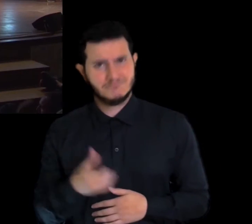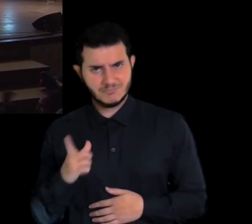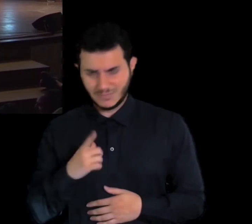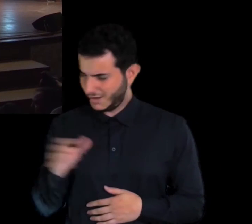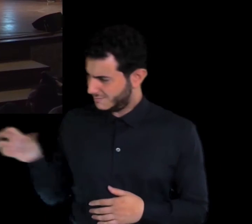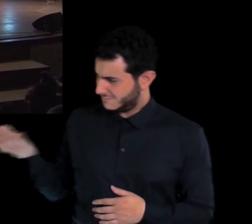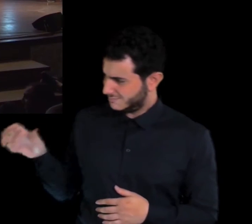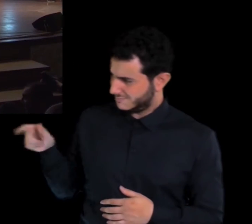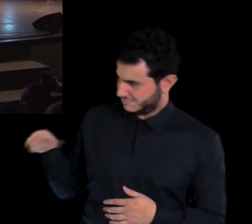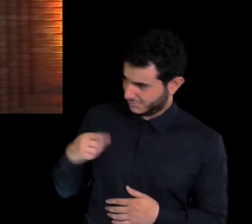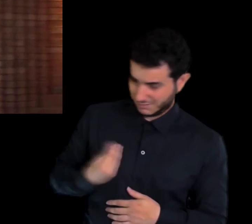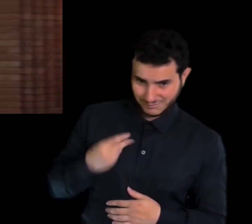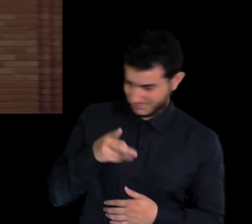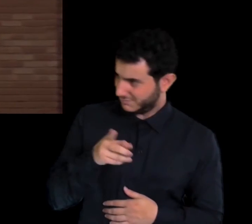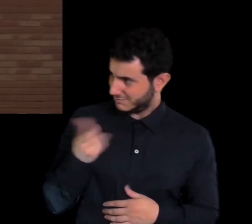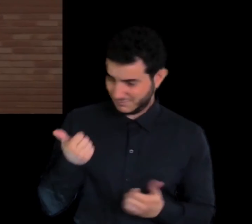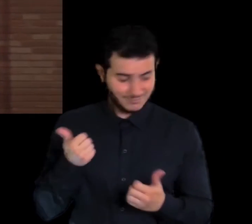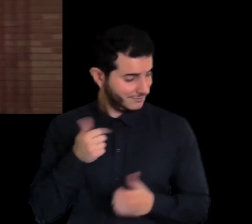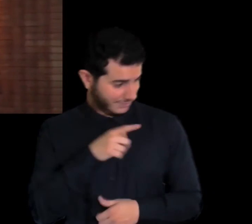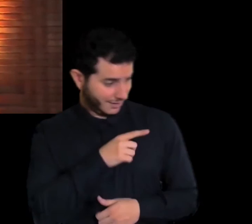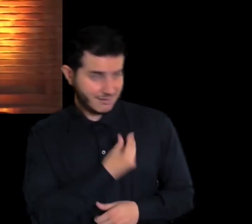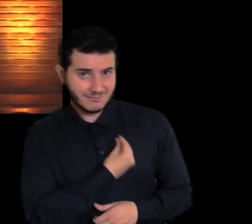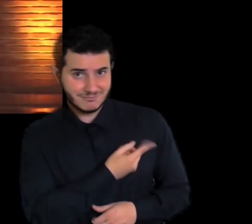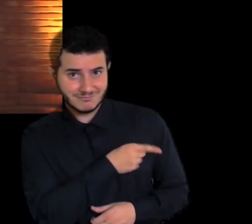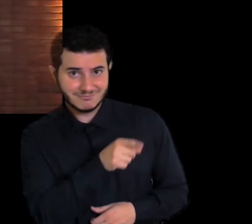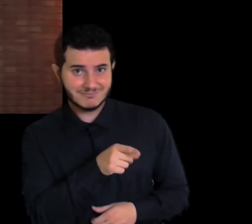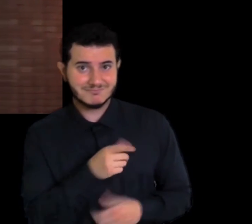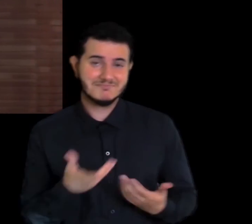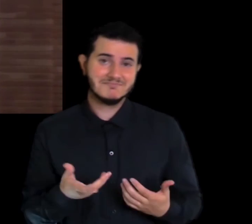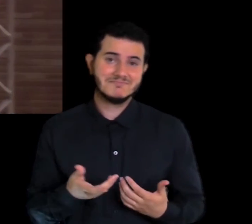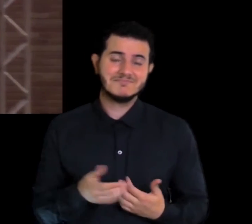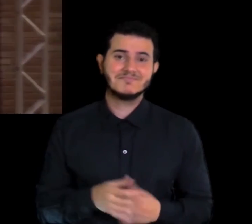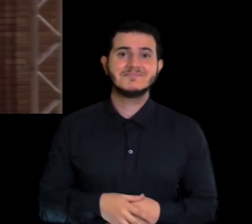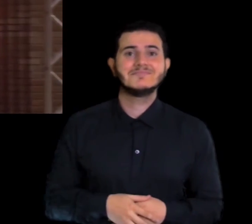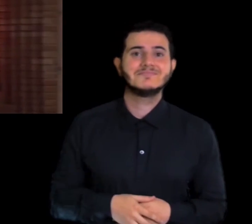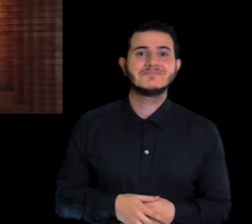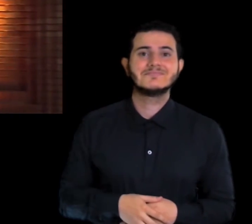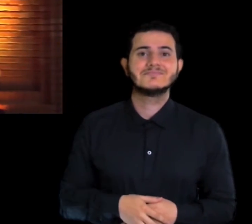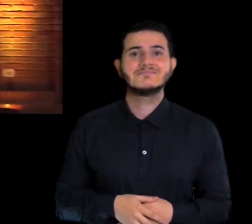Você está aqui ainda? Você está? Ou não? Né?